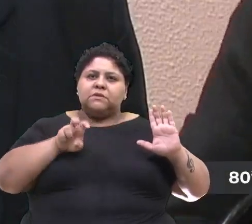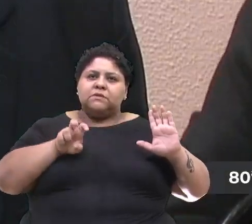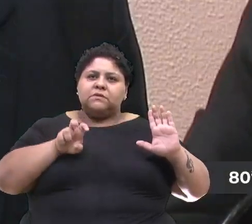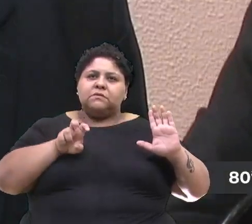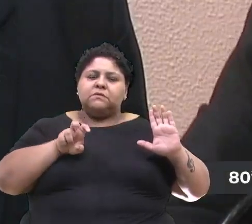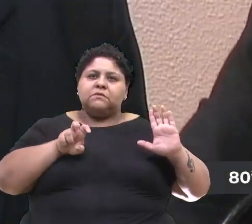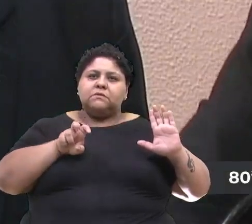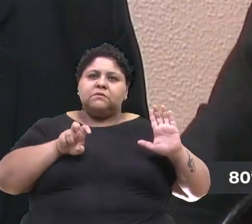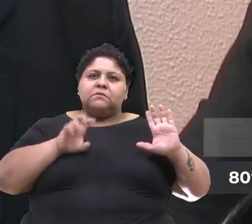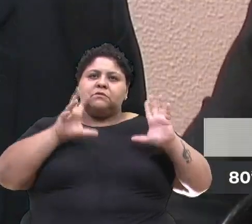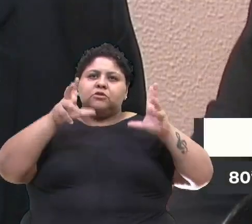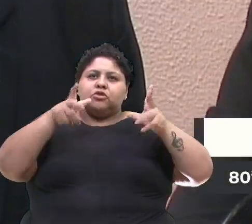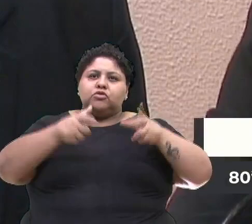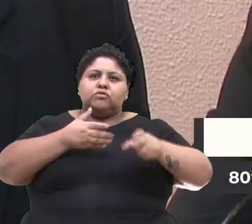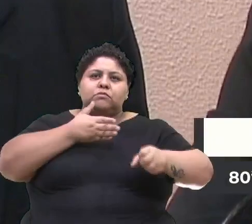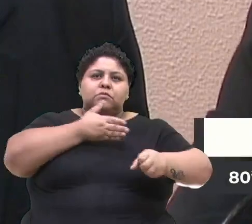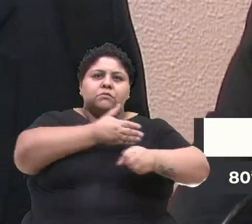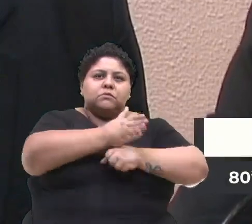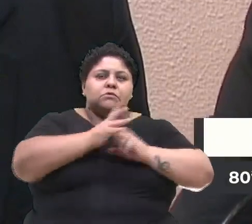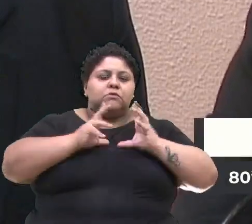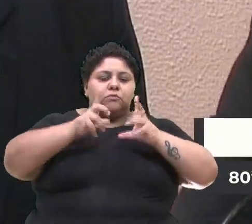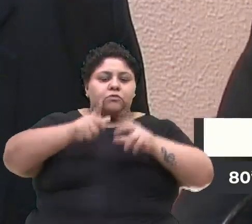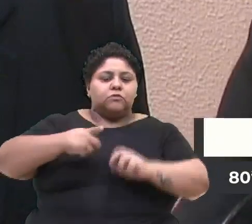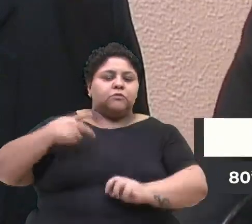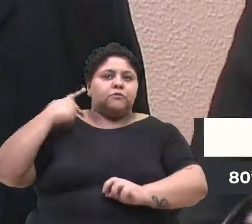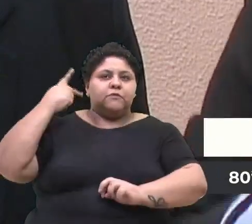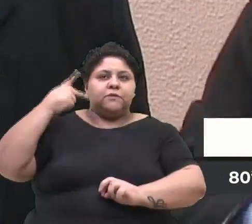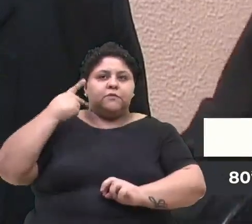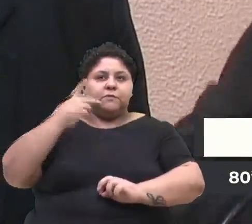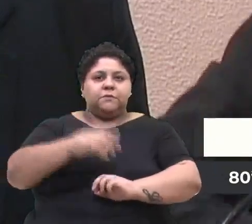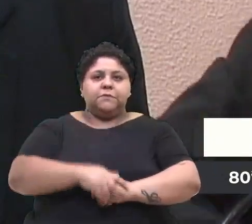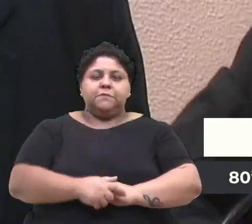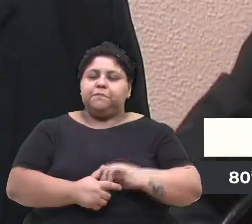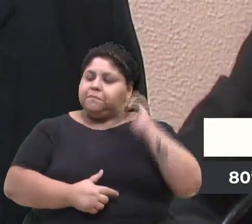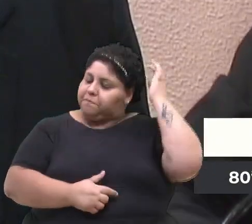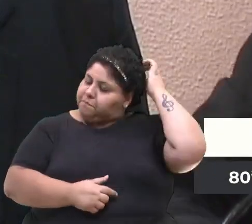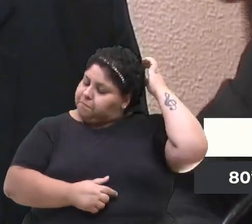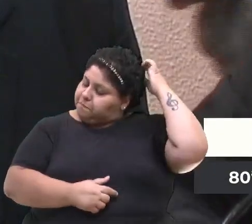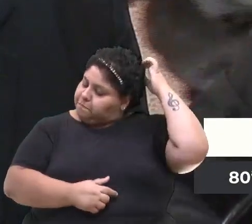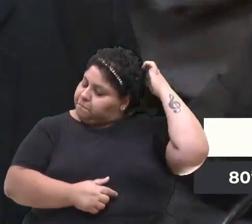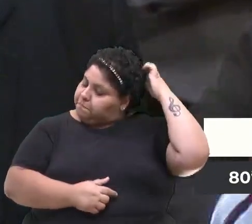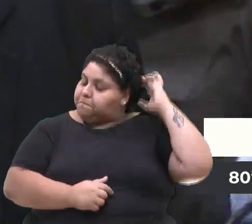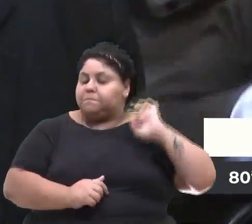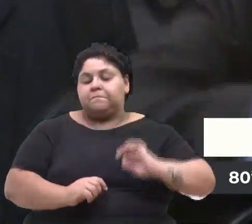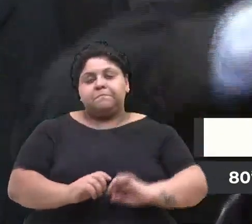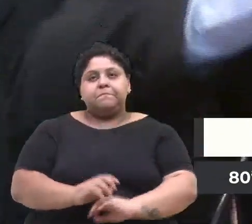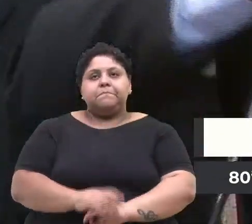Todos foram aprovados por unanimidade. Encerrada a ordem do dia.